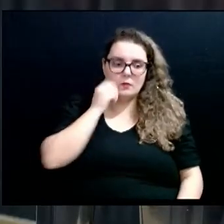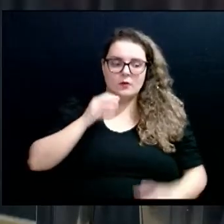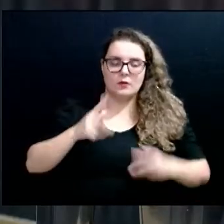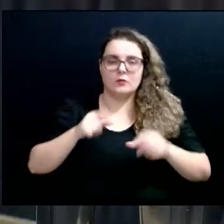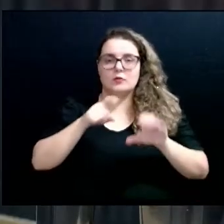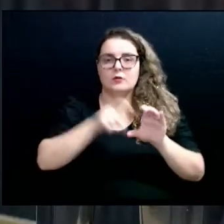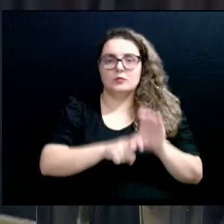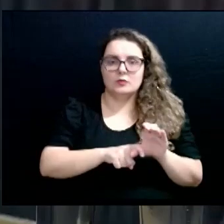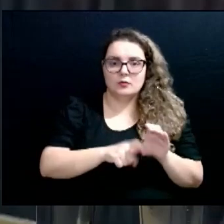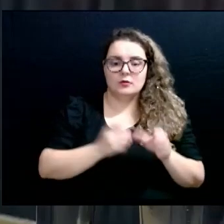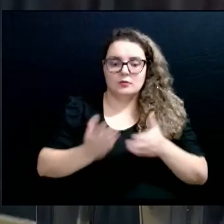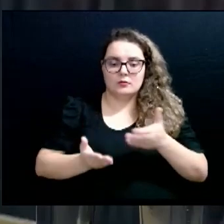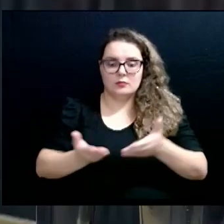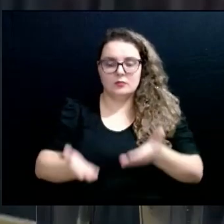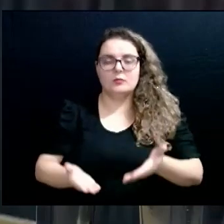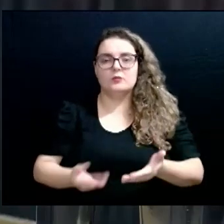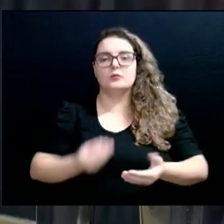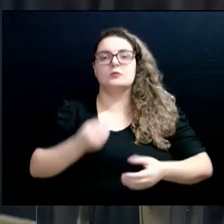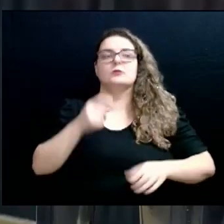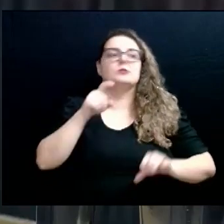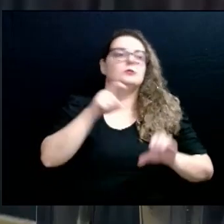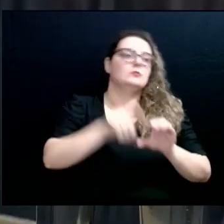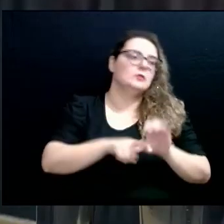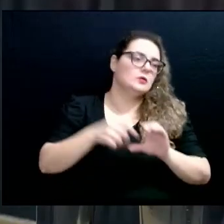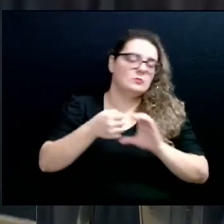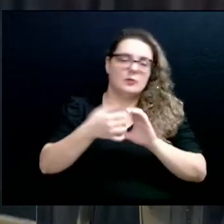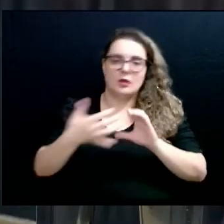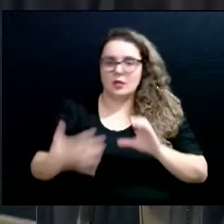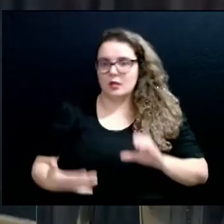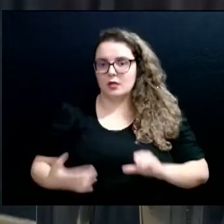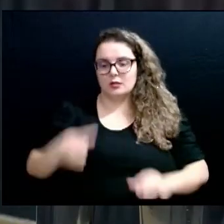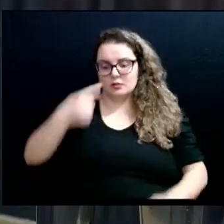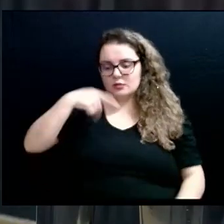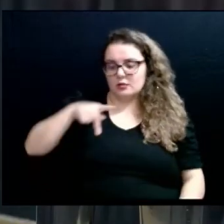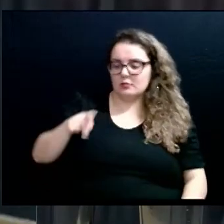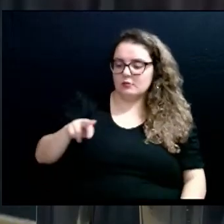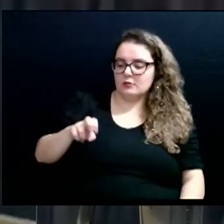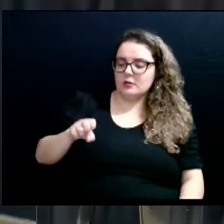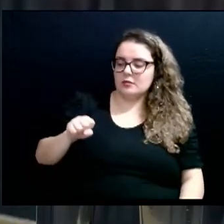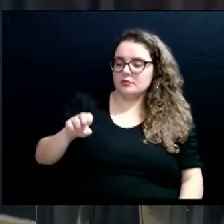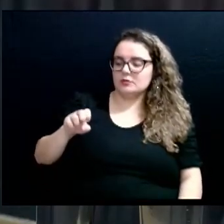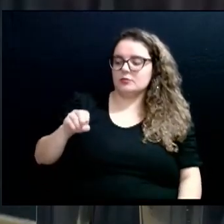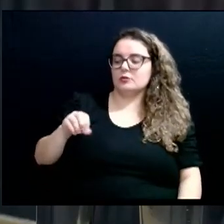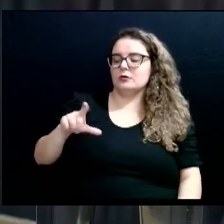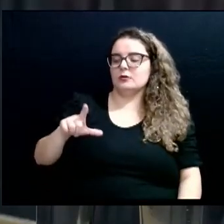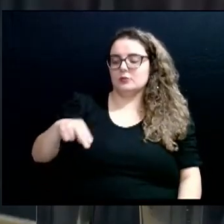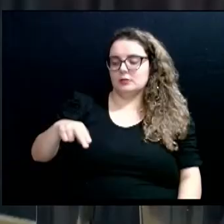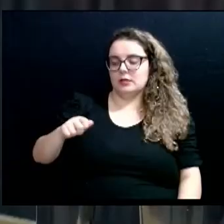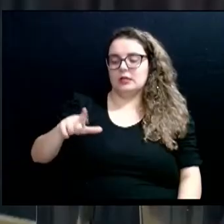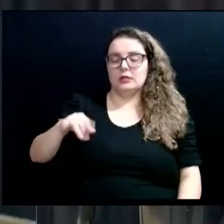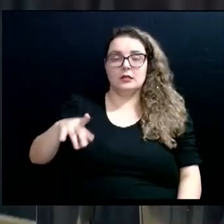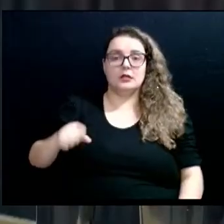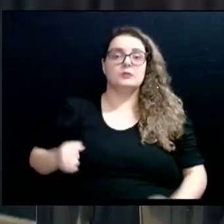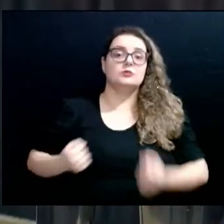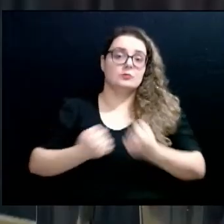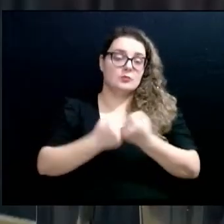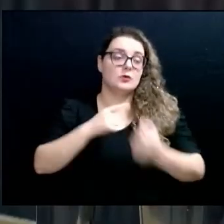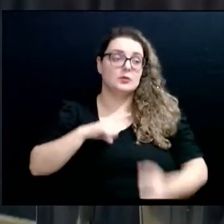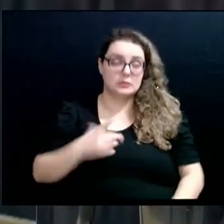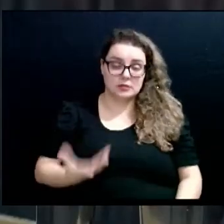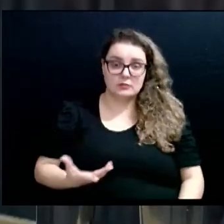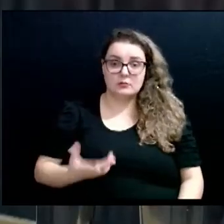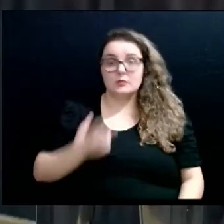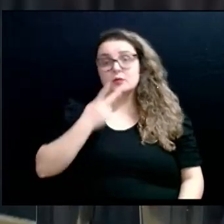lidado, depende das características de personalidade da criança, do apoio que ela tem, né. Mas eu diria que ali a